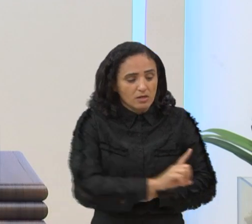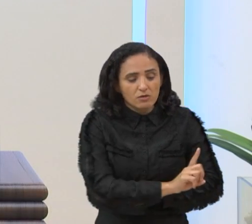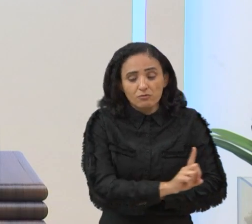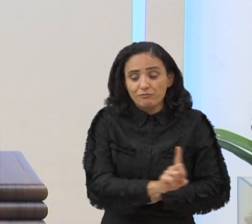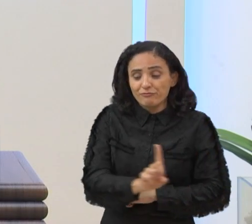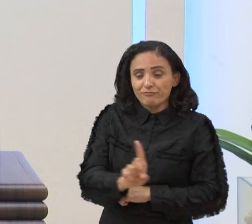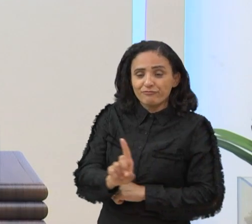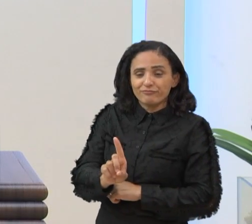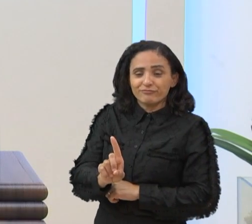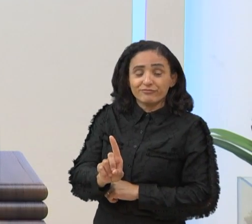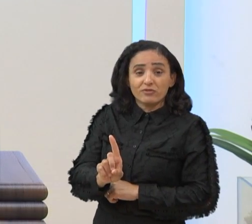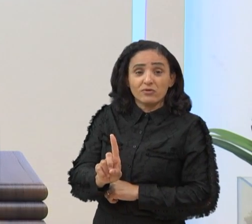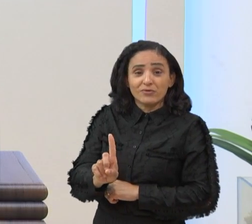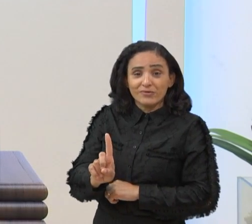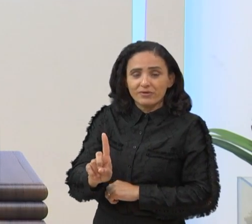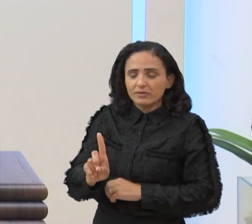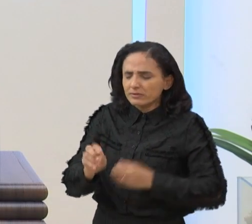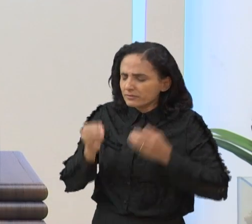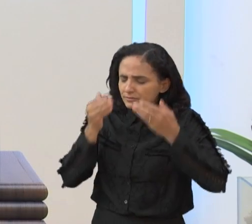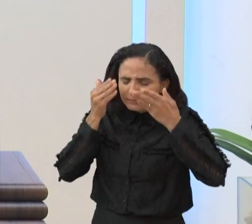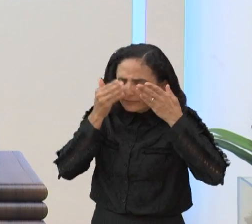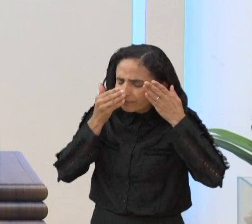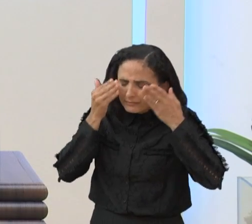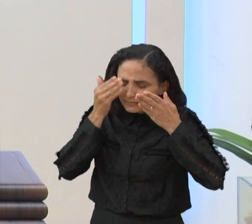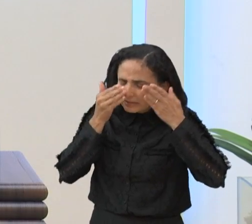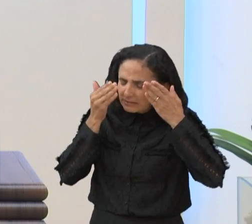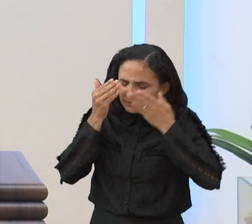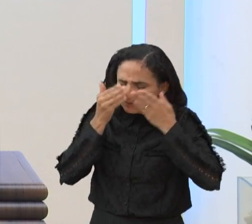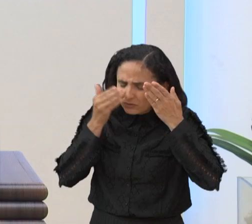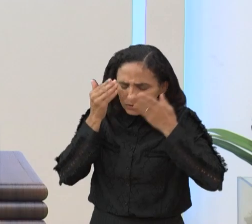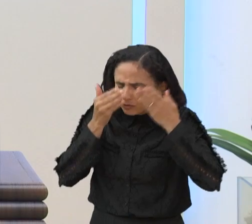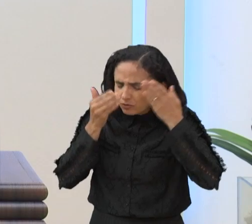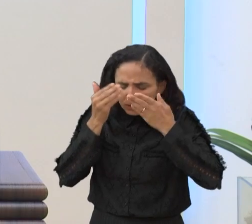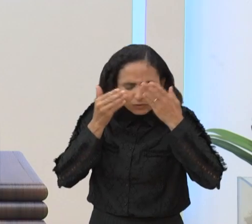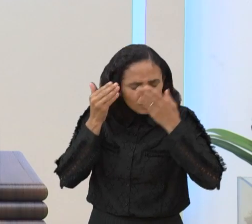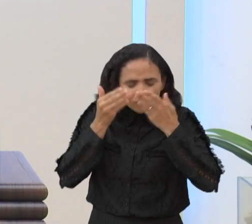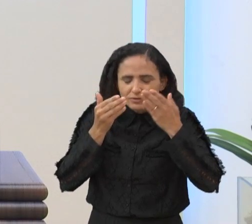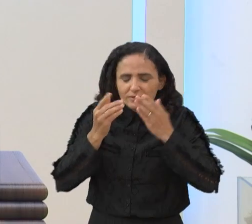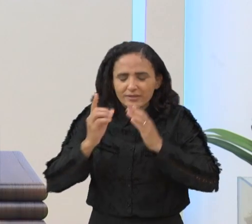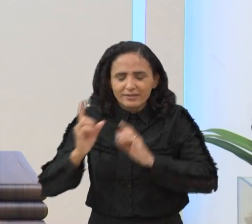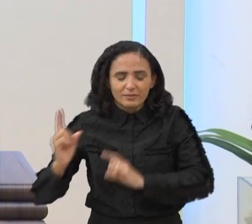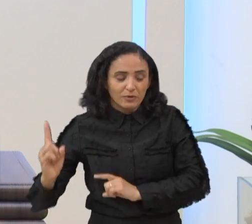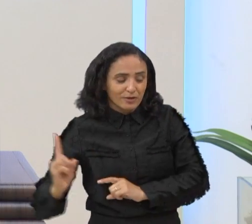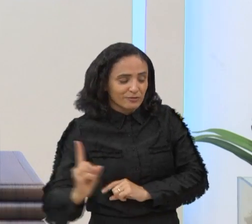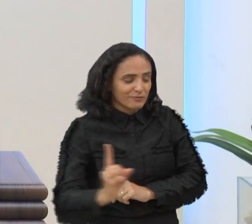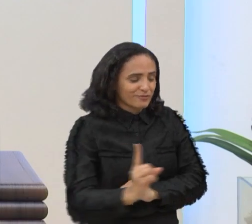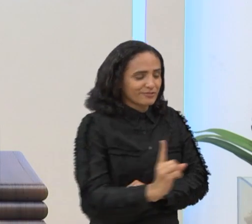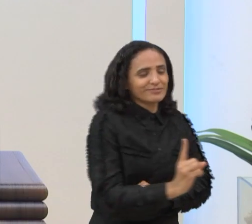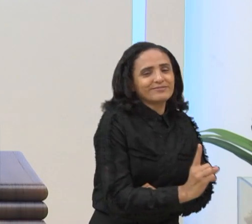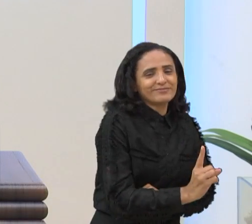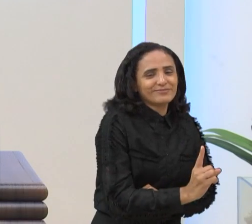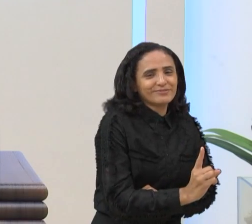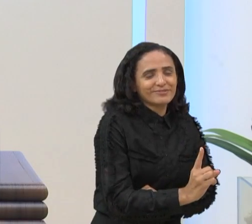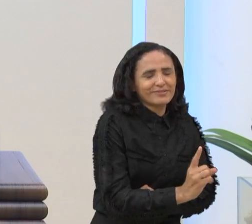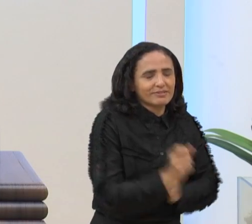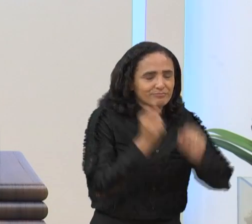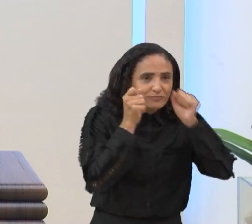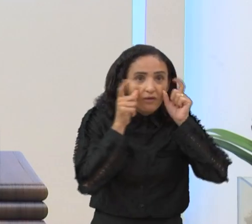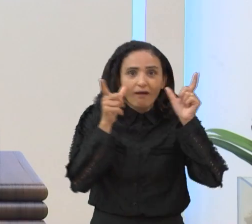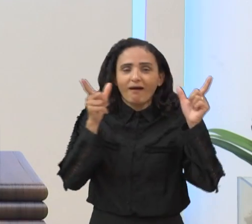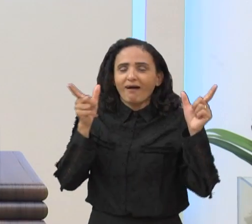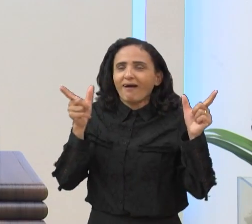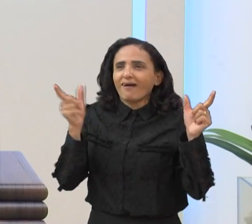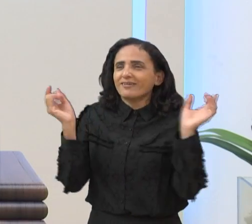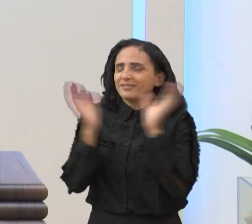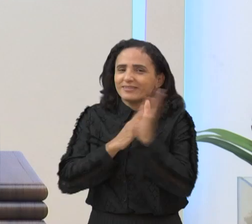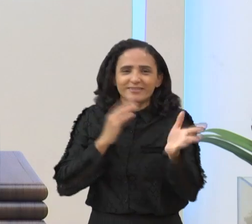pois, e lavou-se, e voltou. Estou vendo,